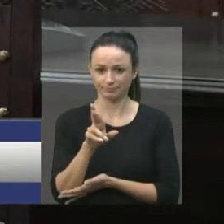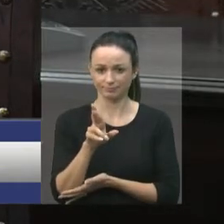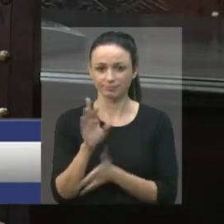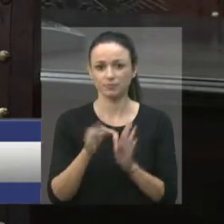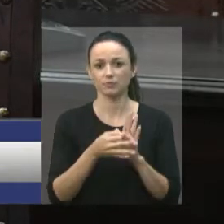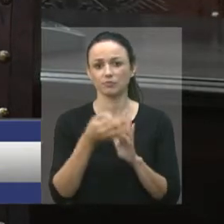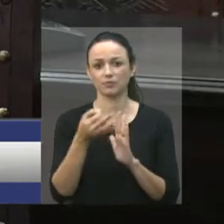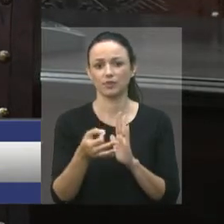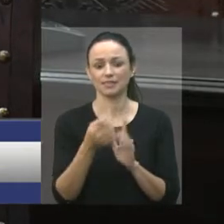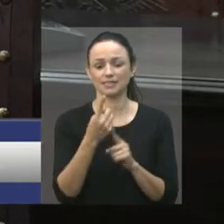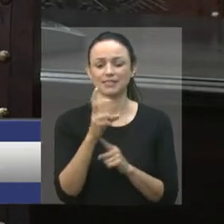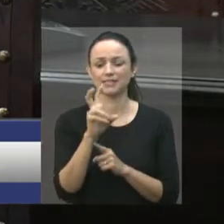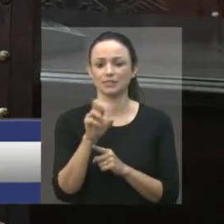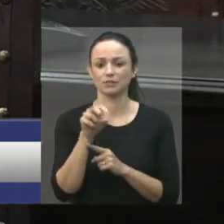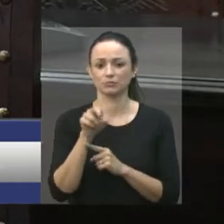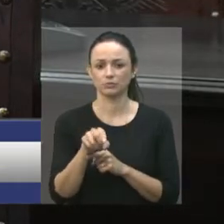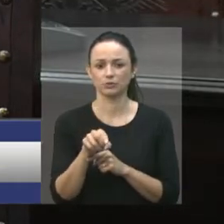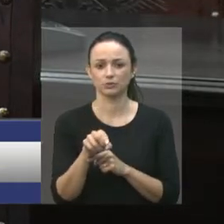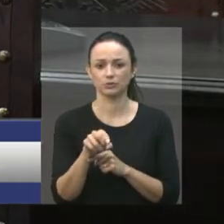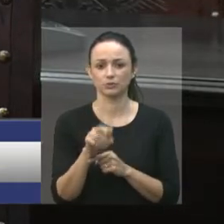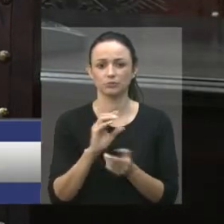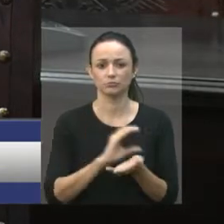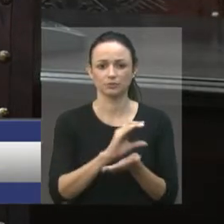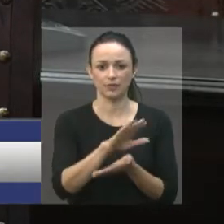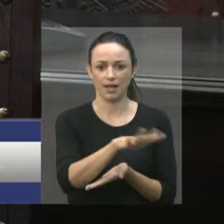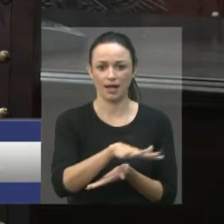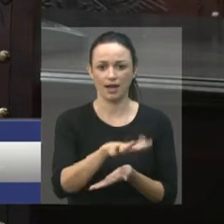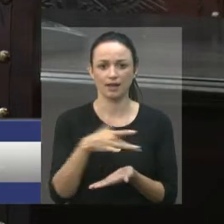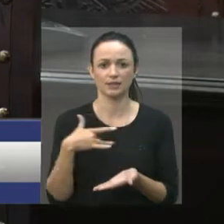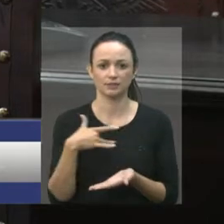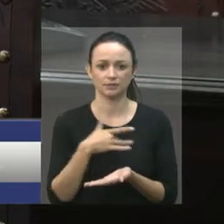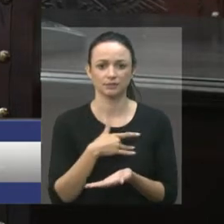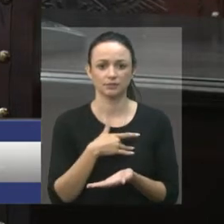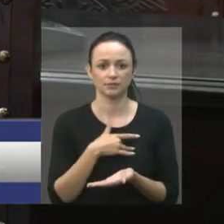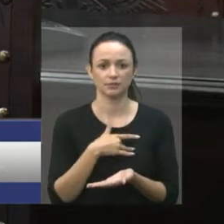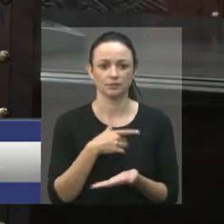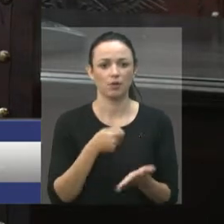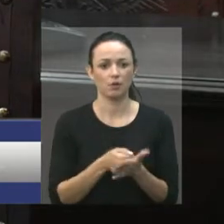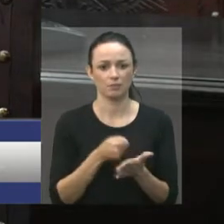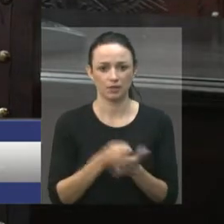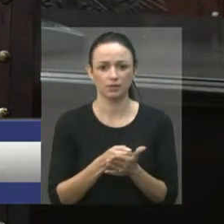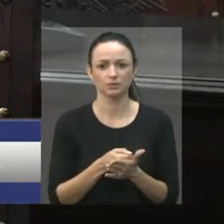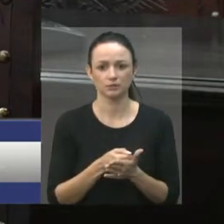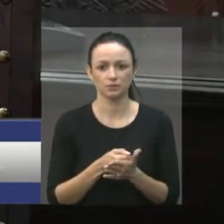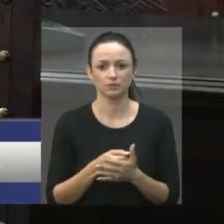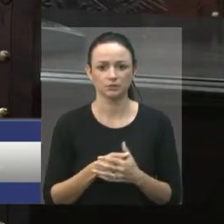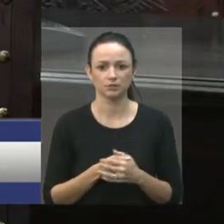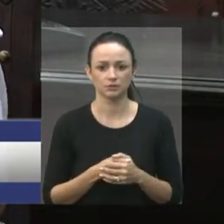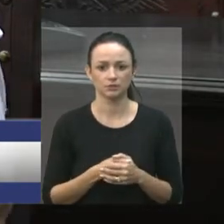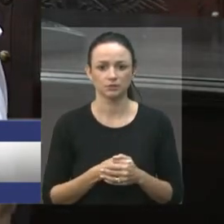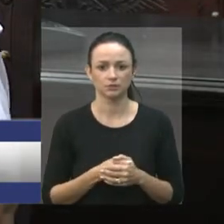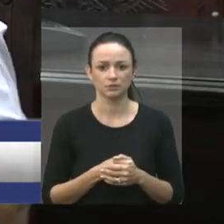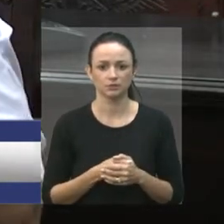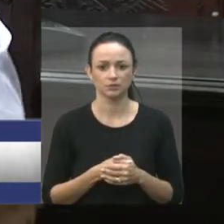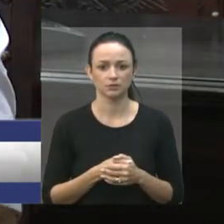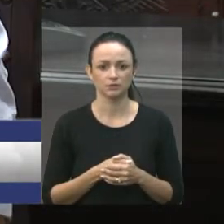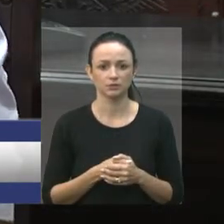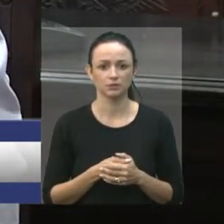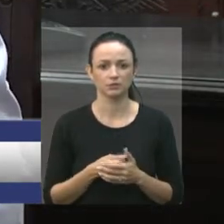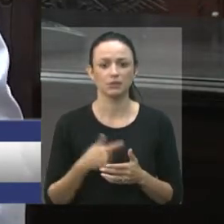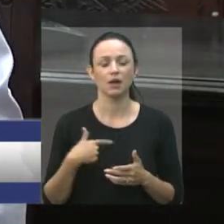sugerir que 150 dessa emenda vá para a saúde, que é 50% obrigatoriamente para a saúde. Como as sugerir emendas que a dos gente deputados. reúna